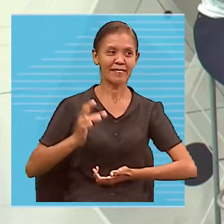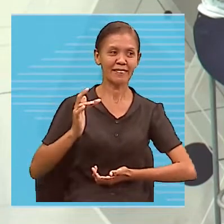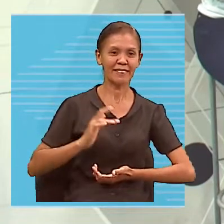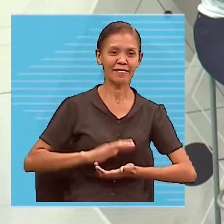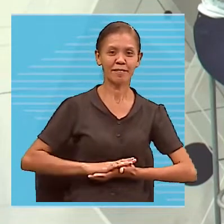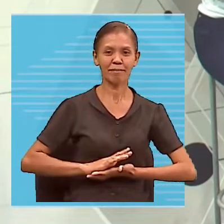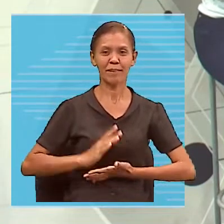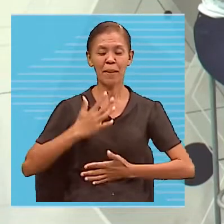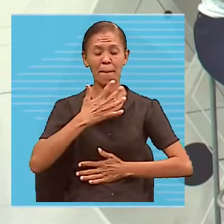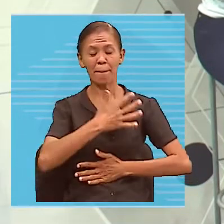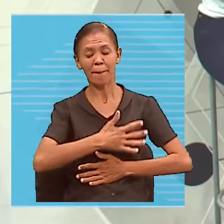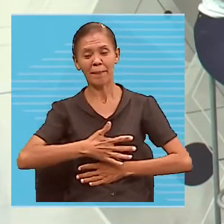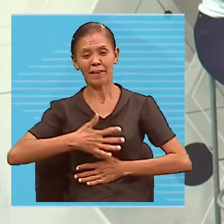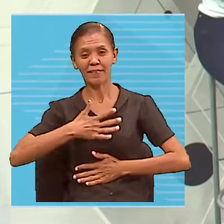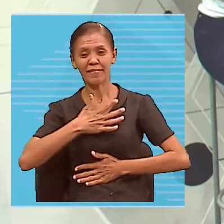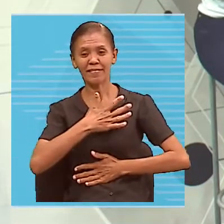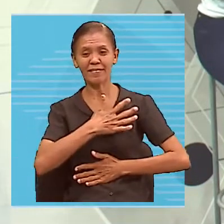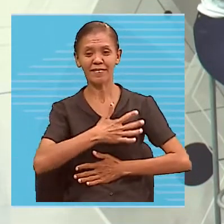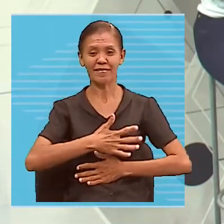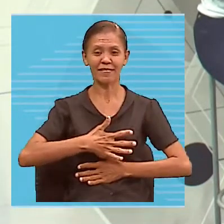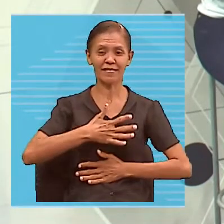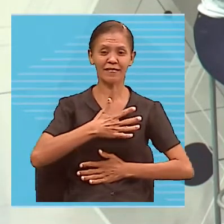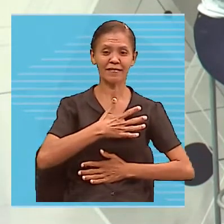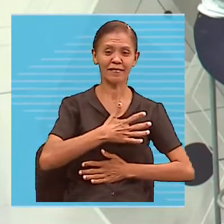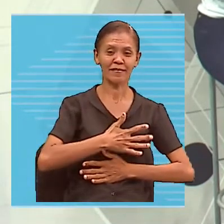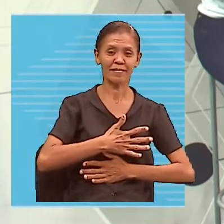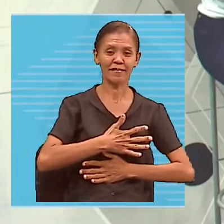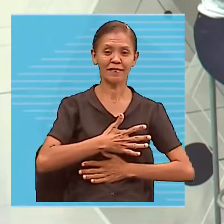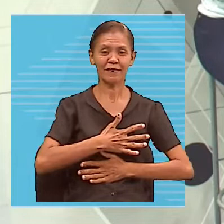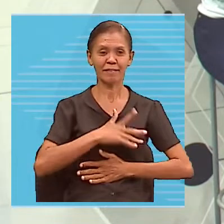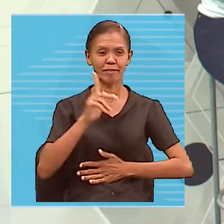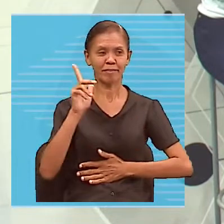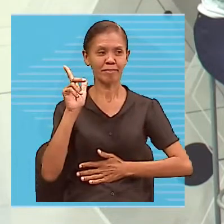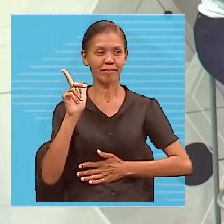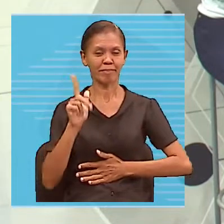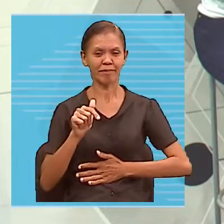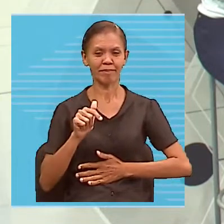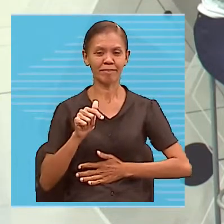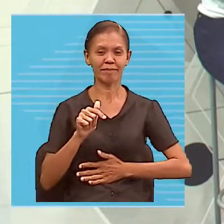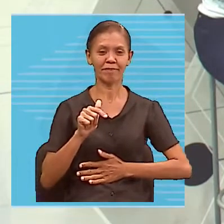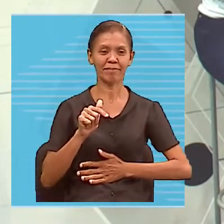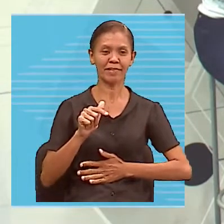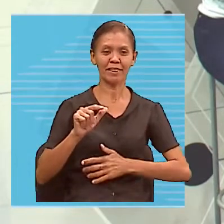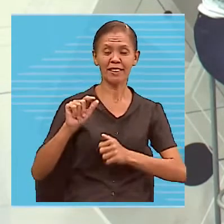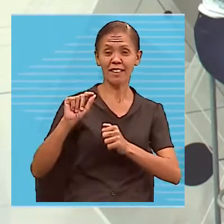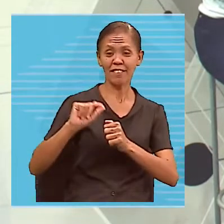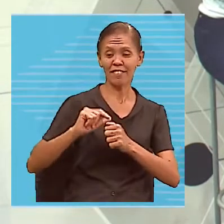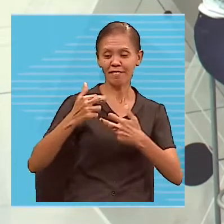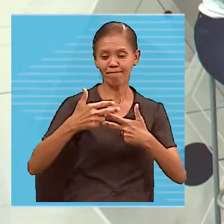Delicioso gosto e o bom gosto das nuvens serem feitas de algodão.